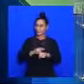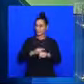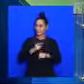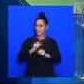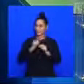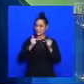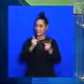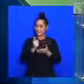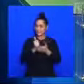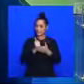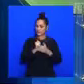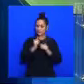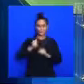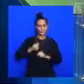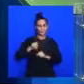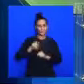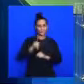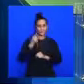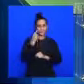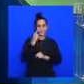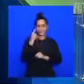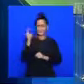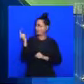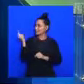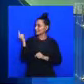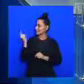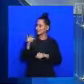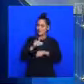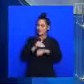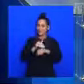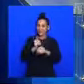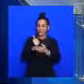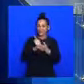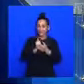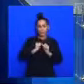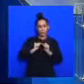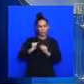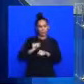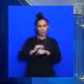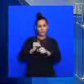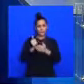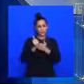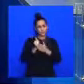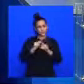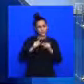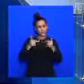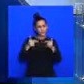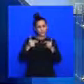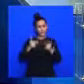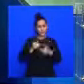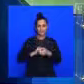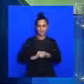hein? Sua sorte pode vir com este número. Vem sorte, vem sorte. Pode chamar que a sorte vem.